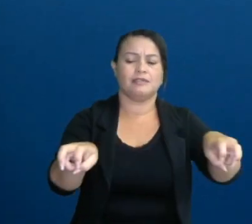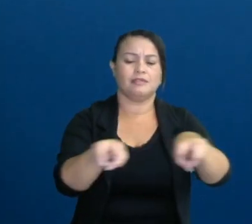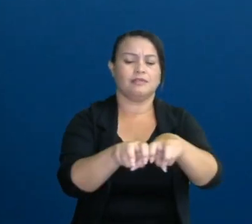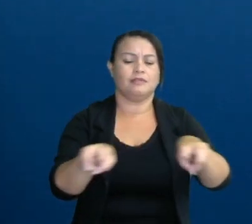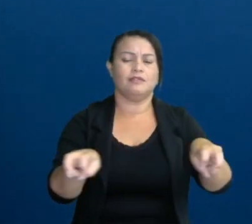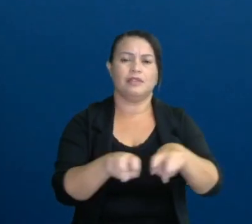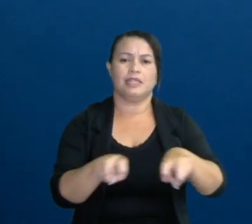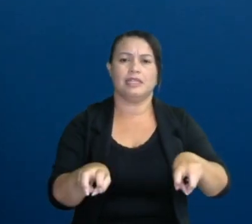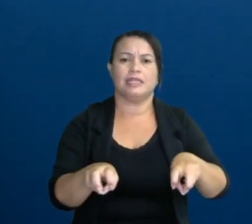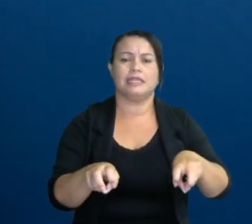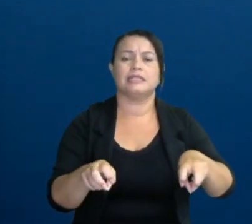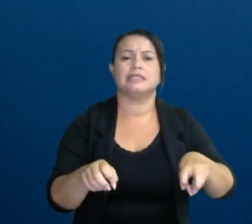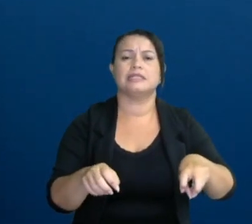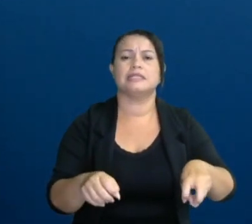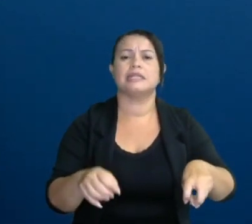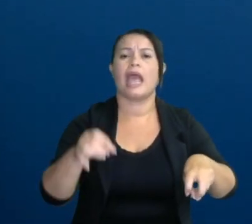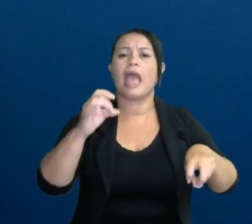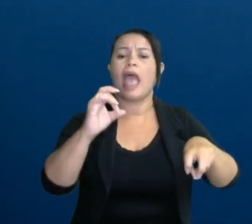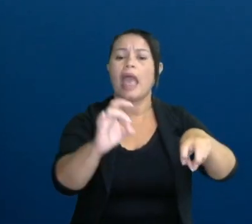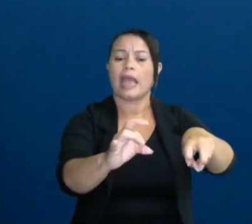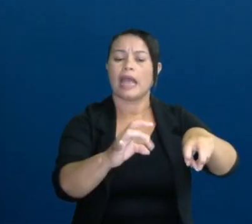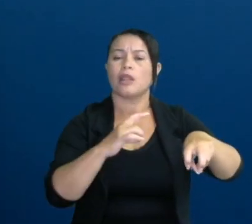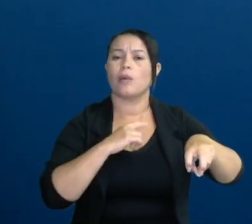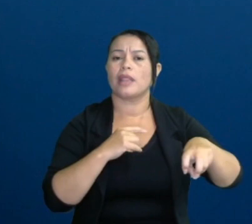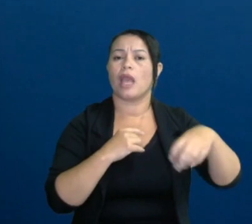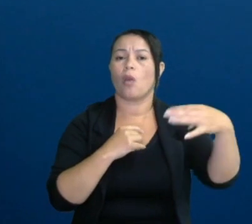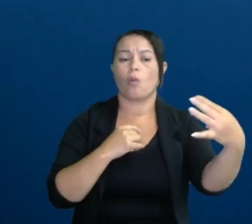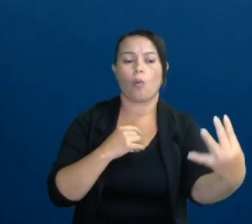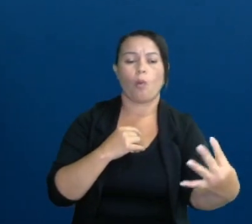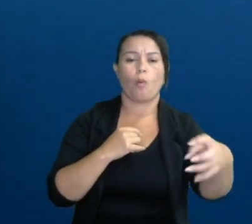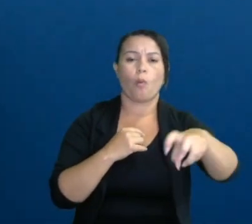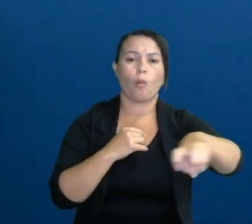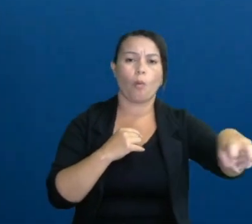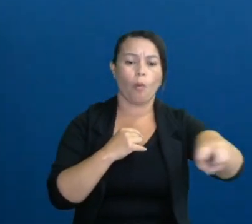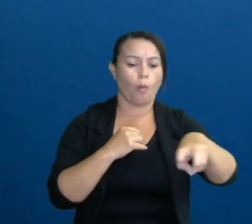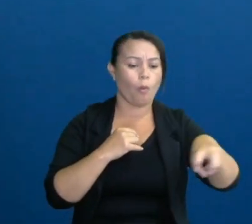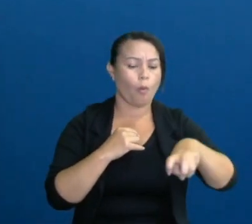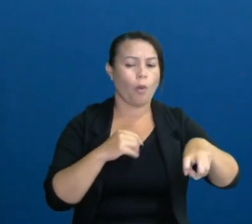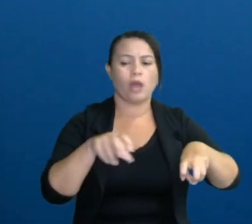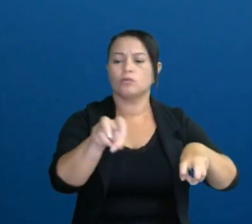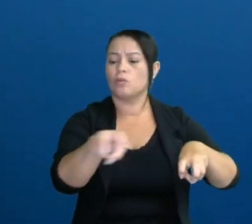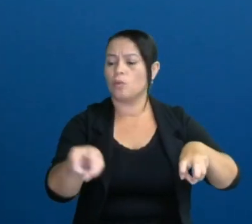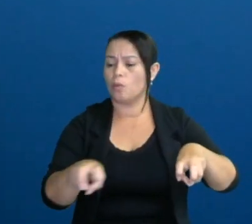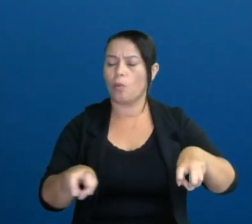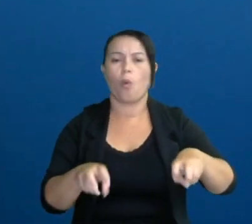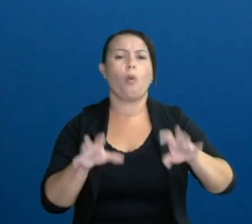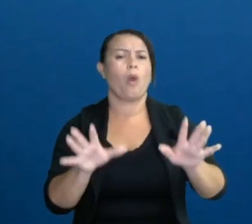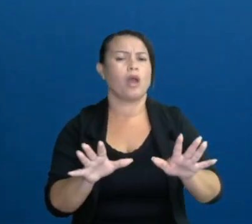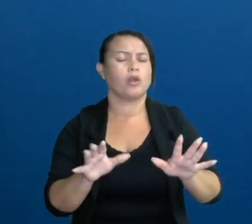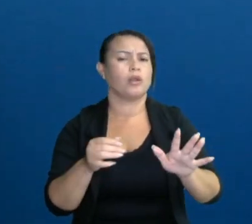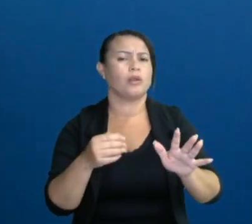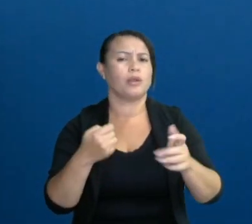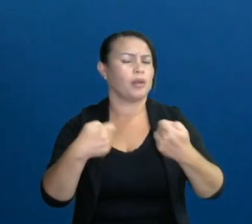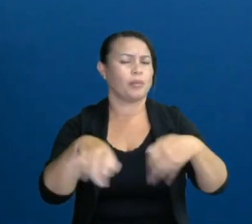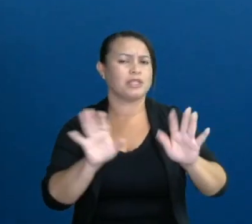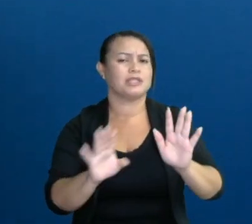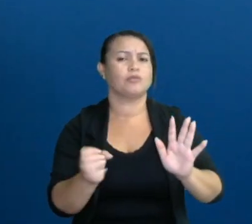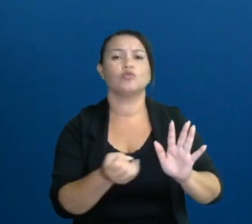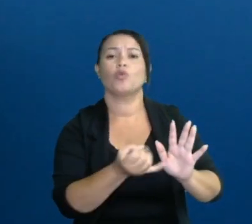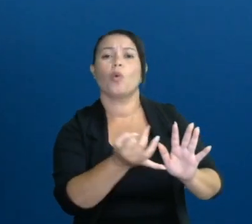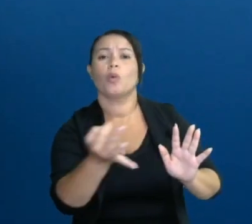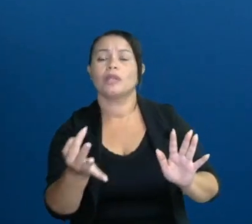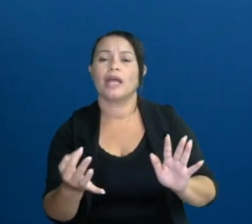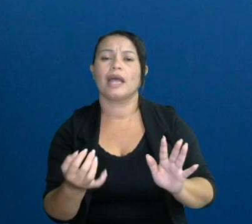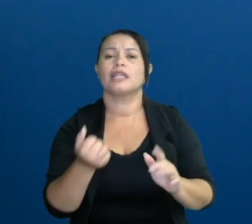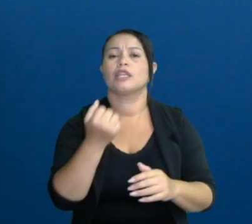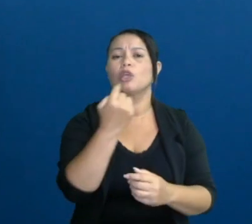e em cada fila tem 4 assentos, não precisamos contar de um por um. Nós poderíamos fazer